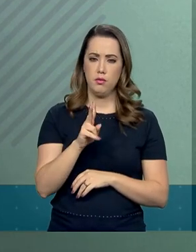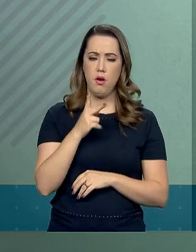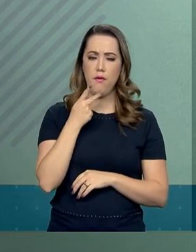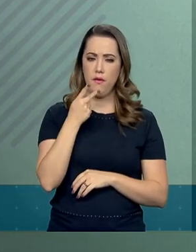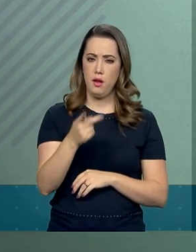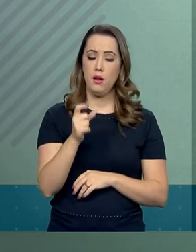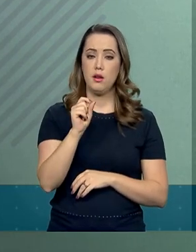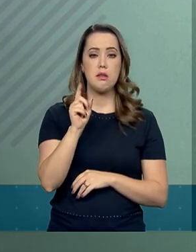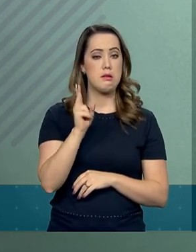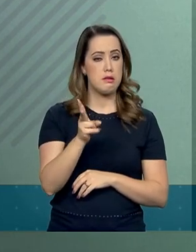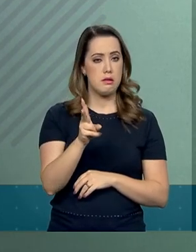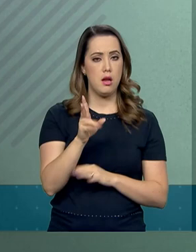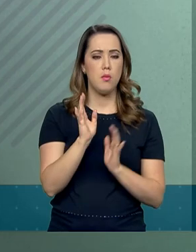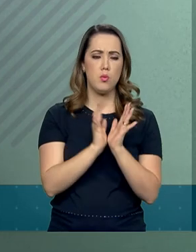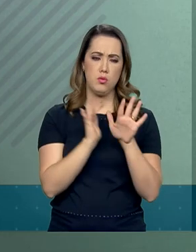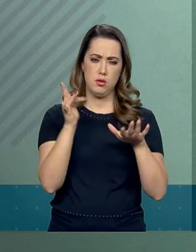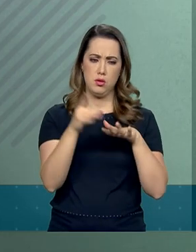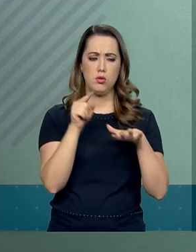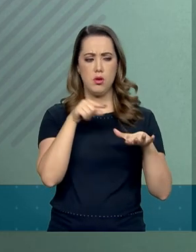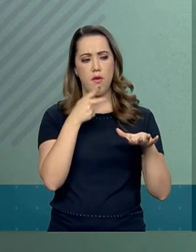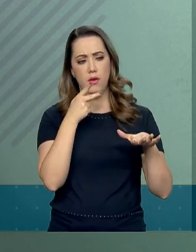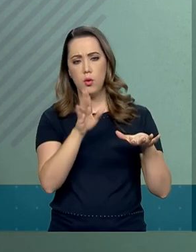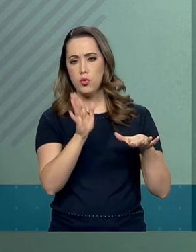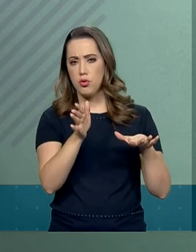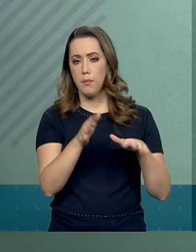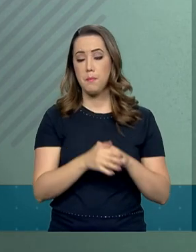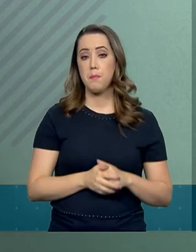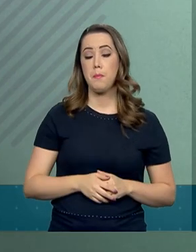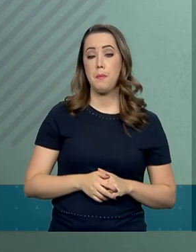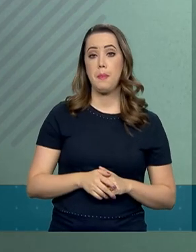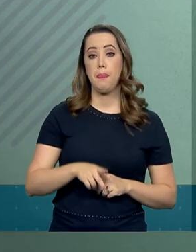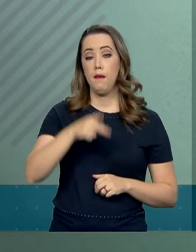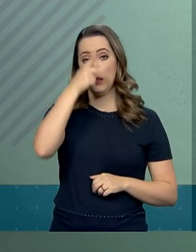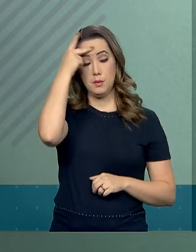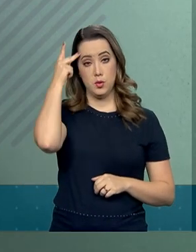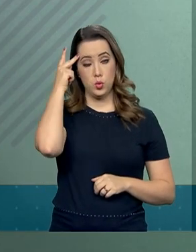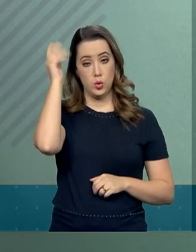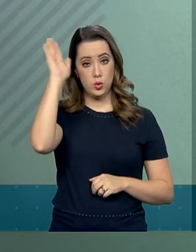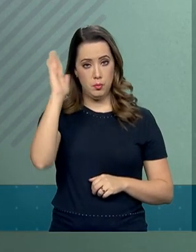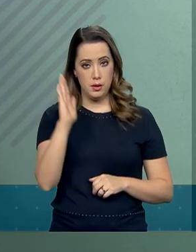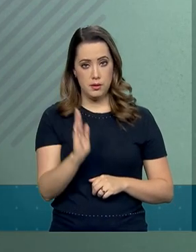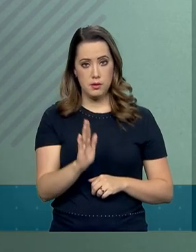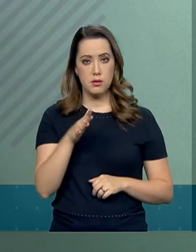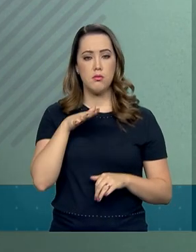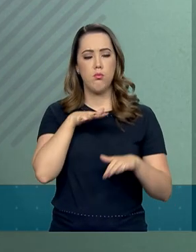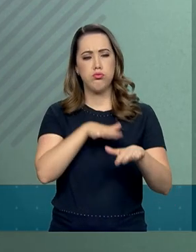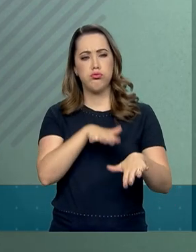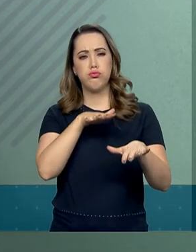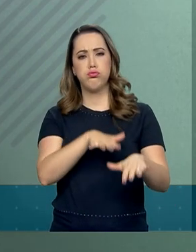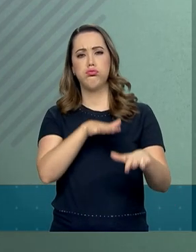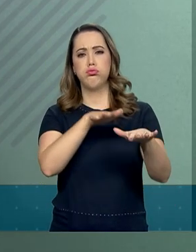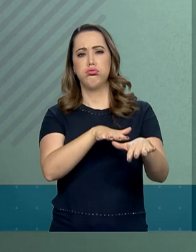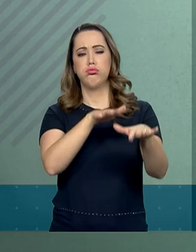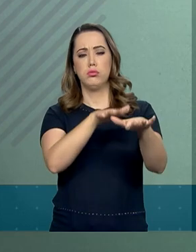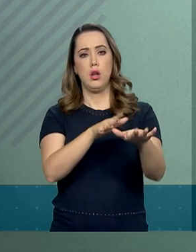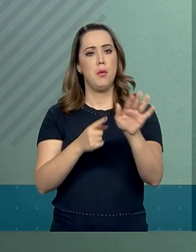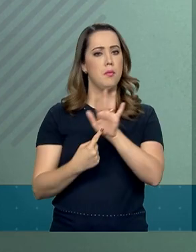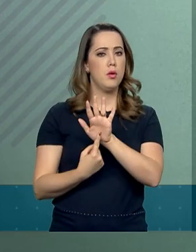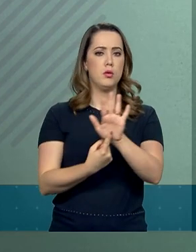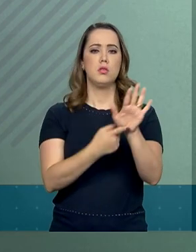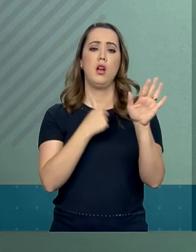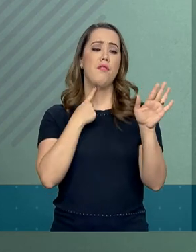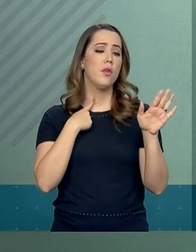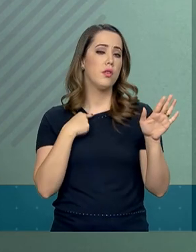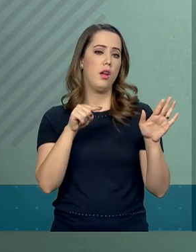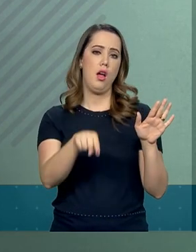das suas mídias sociais e os brasileiros foram às ruas manifestar seus anseios com civilidade